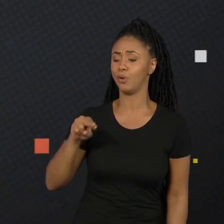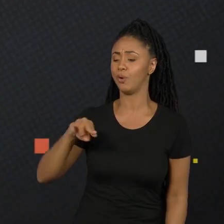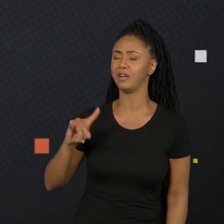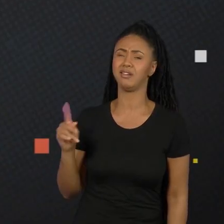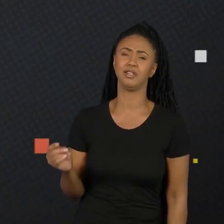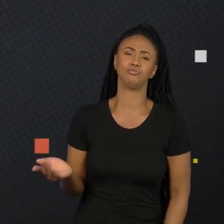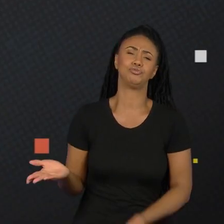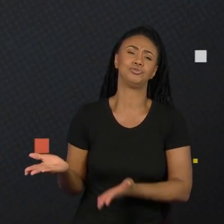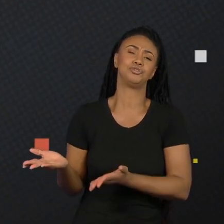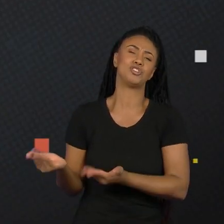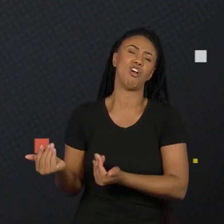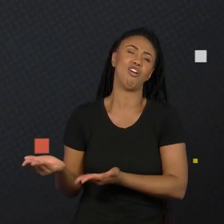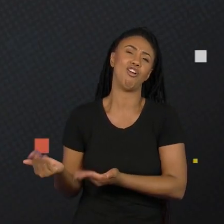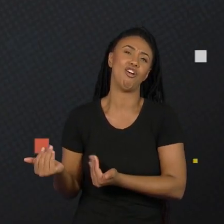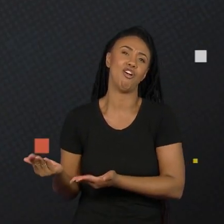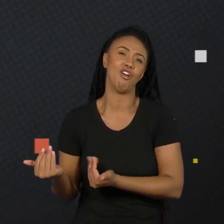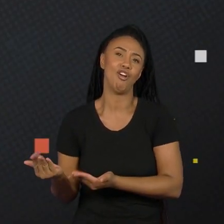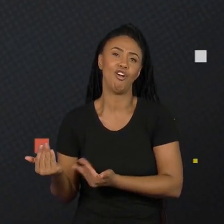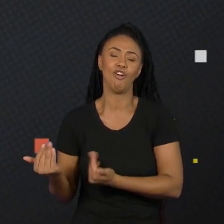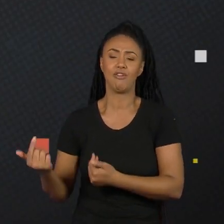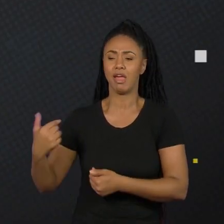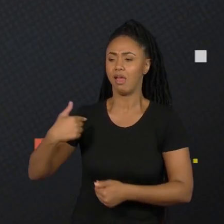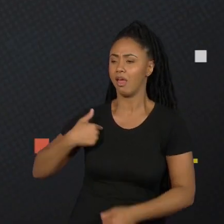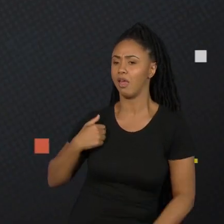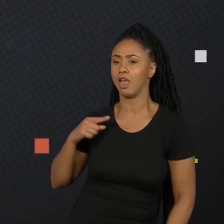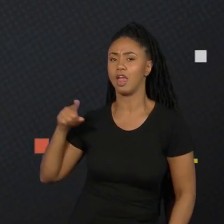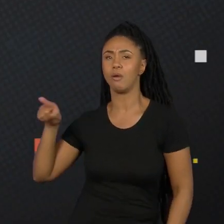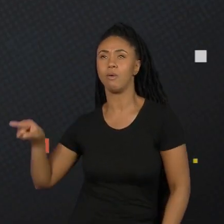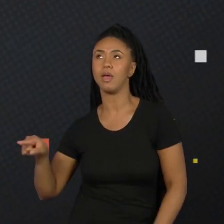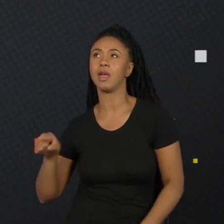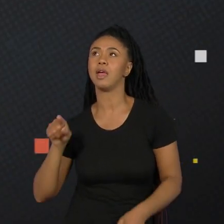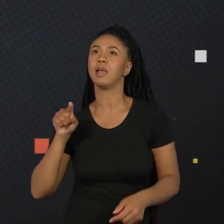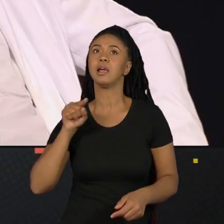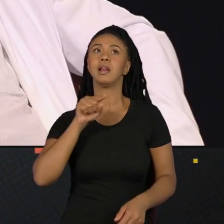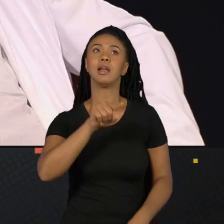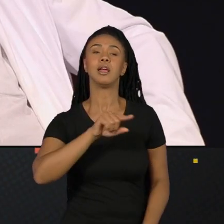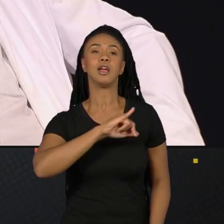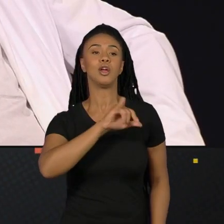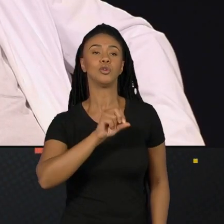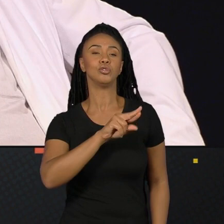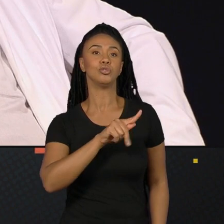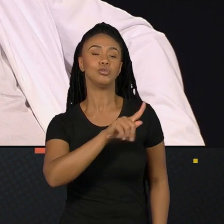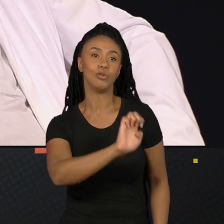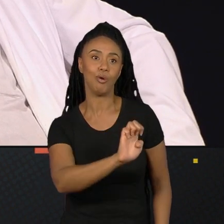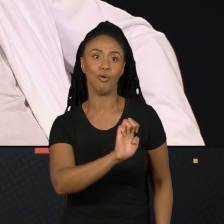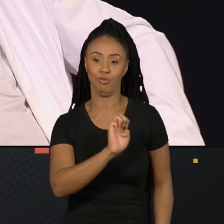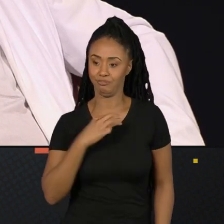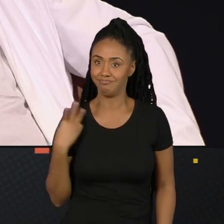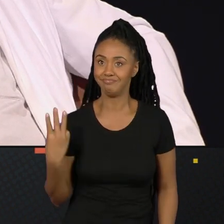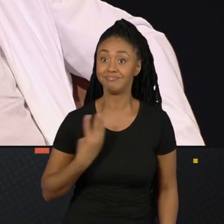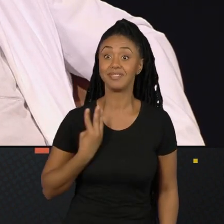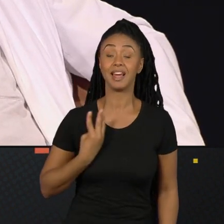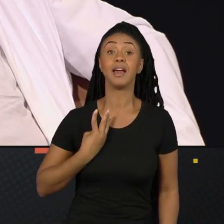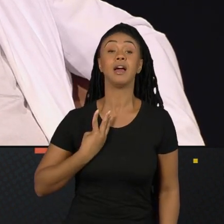que reunimos eu, ele, o Jorge Maltner, e depois